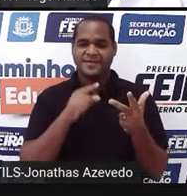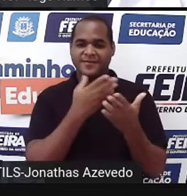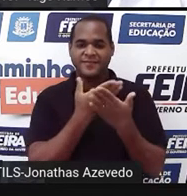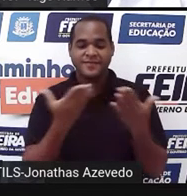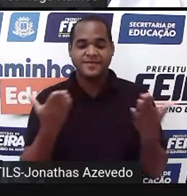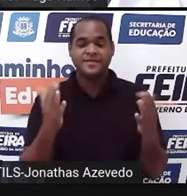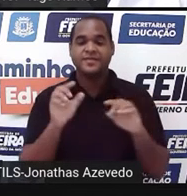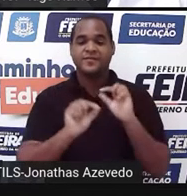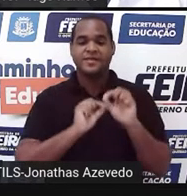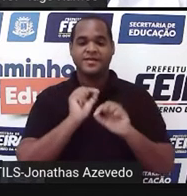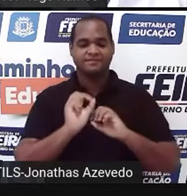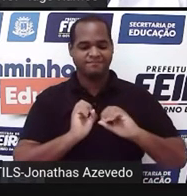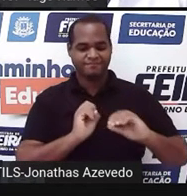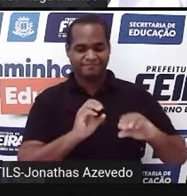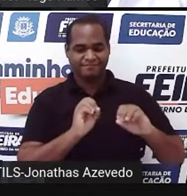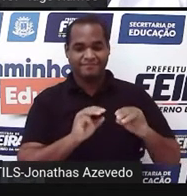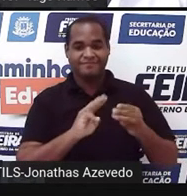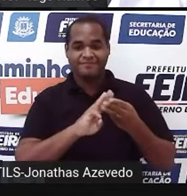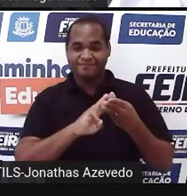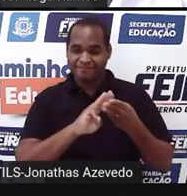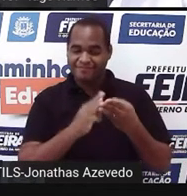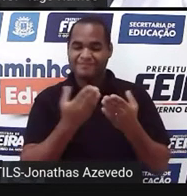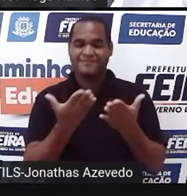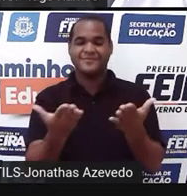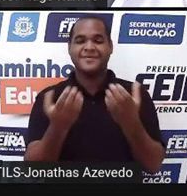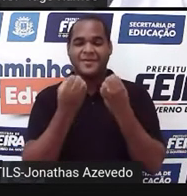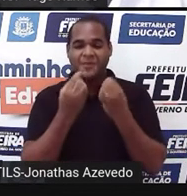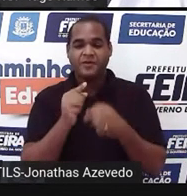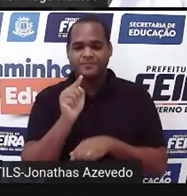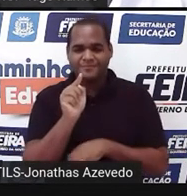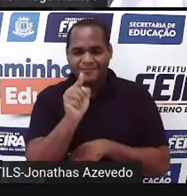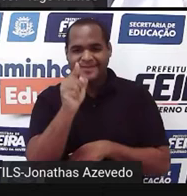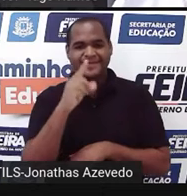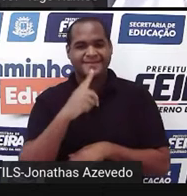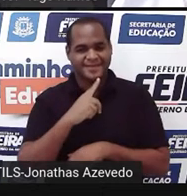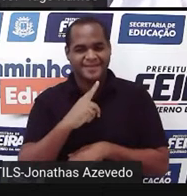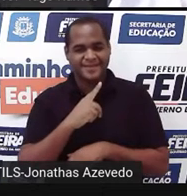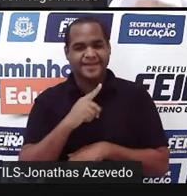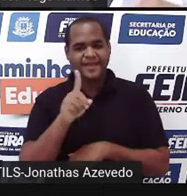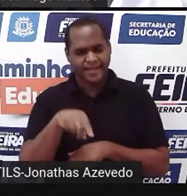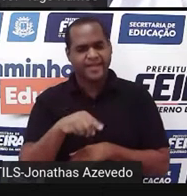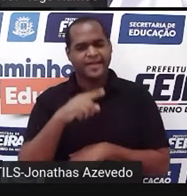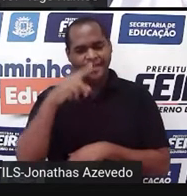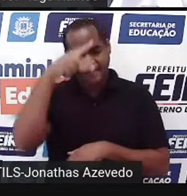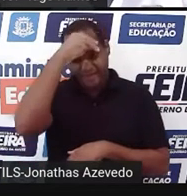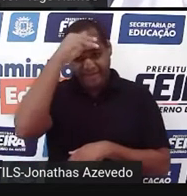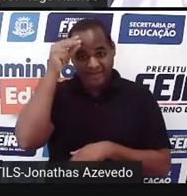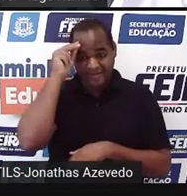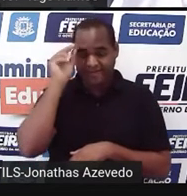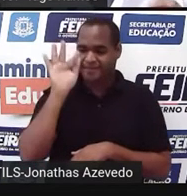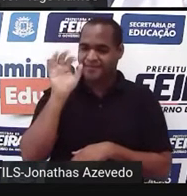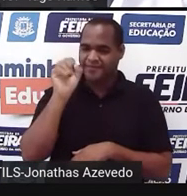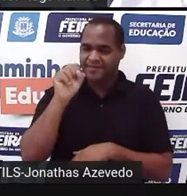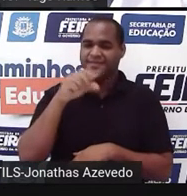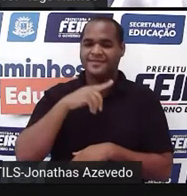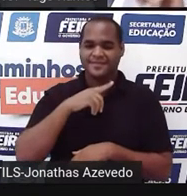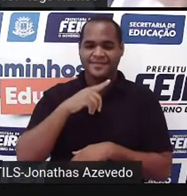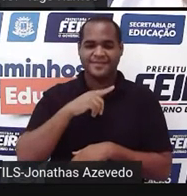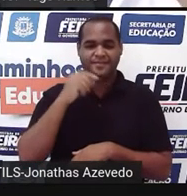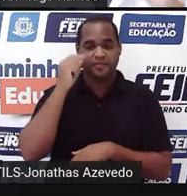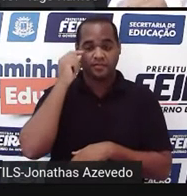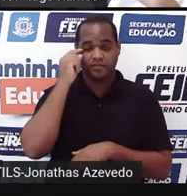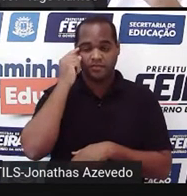uma aula de matemática isso aí você que é estudante da nossa rede Municipal de